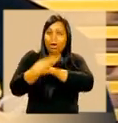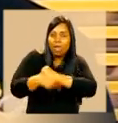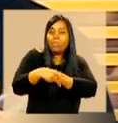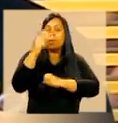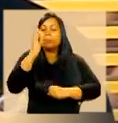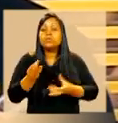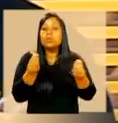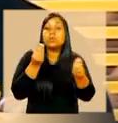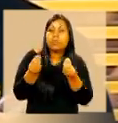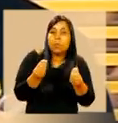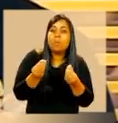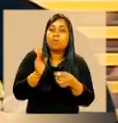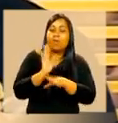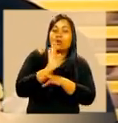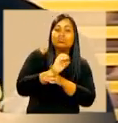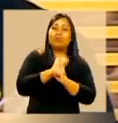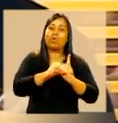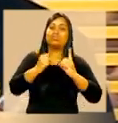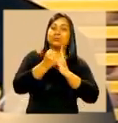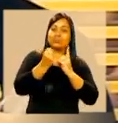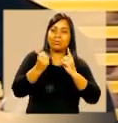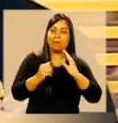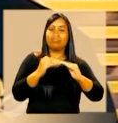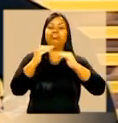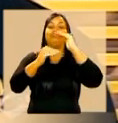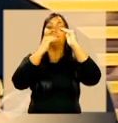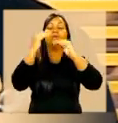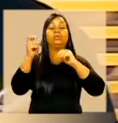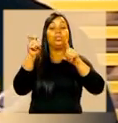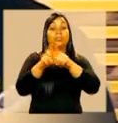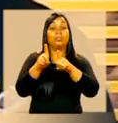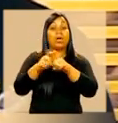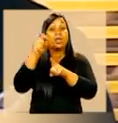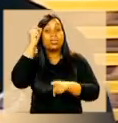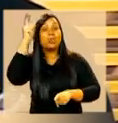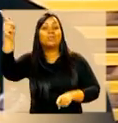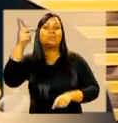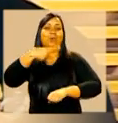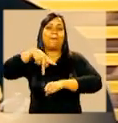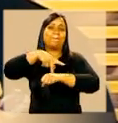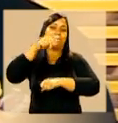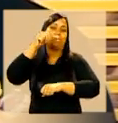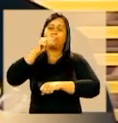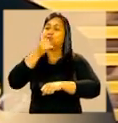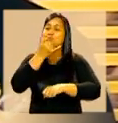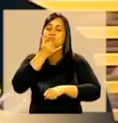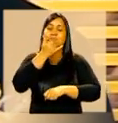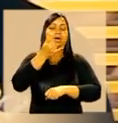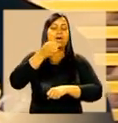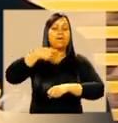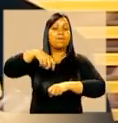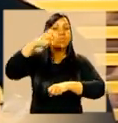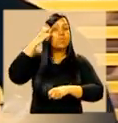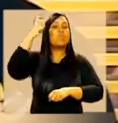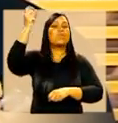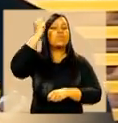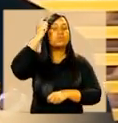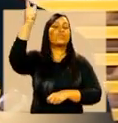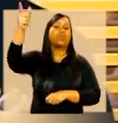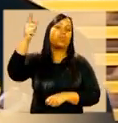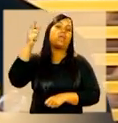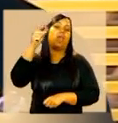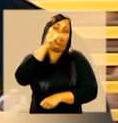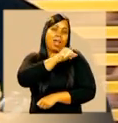qual que foi o papel dele na construção da sociedade e da cultura carioca, que às vezes foi apagada por essa questão que a gente vive